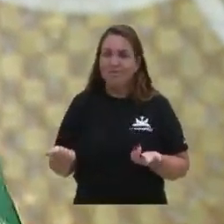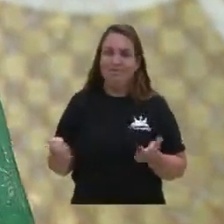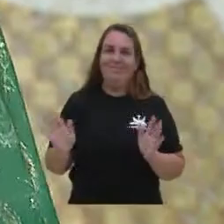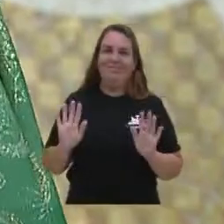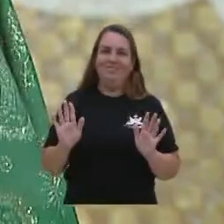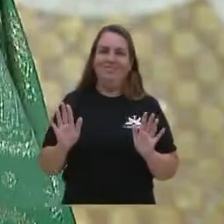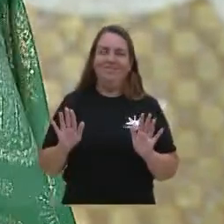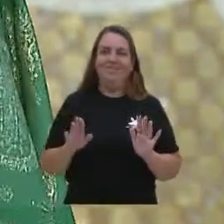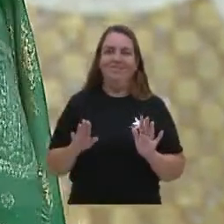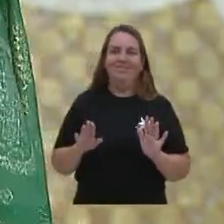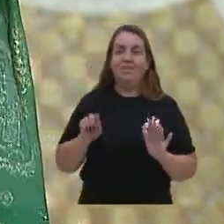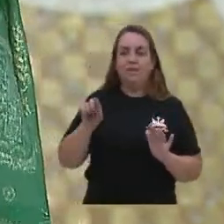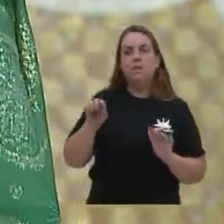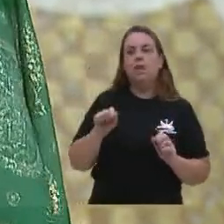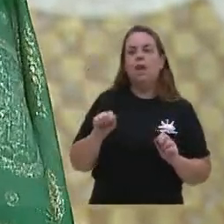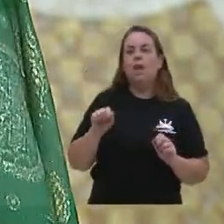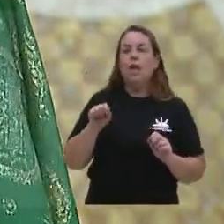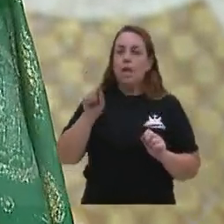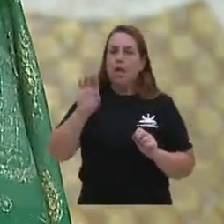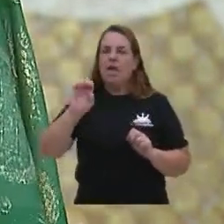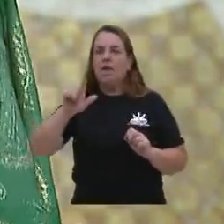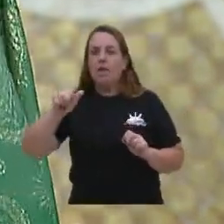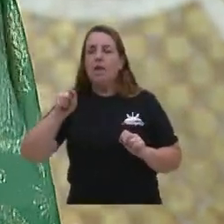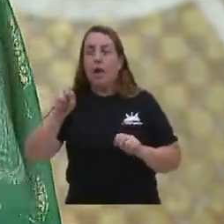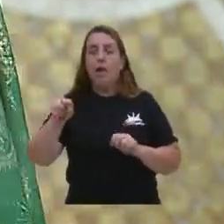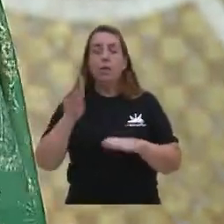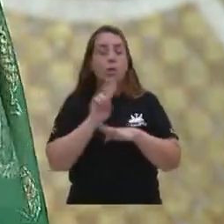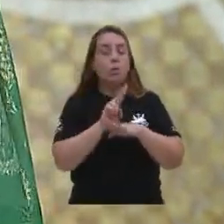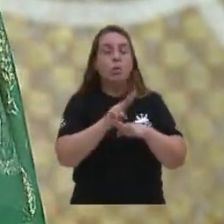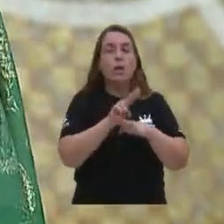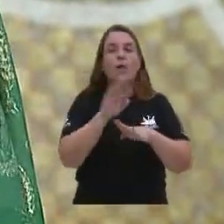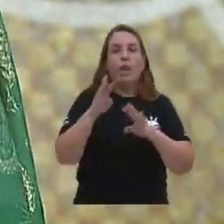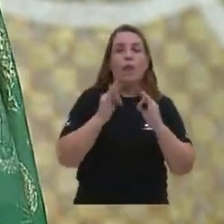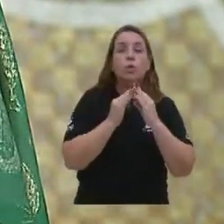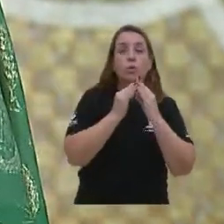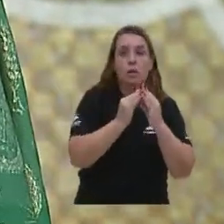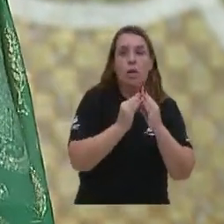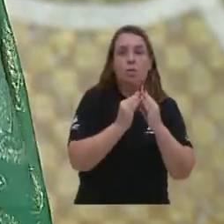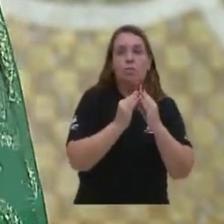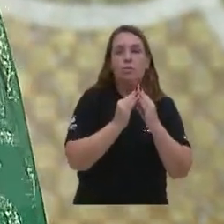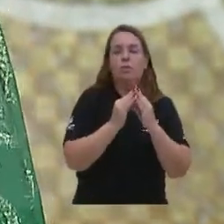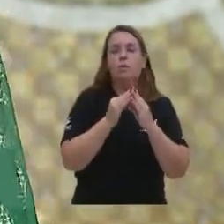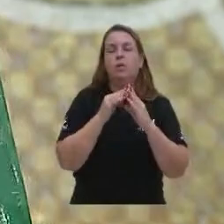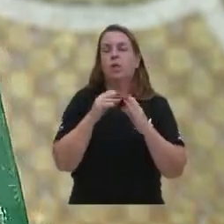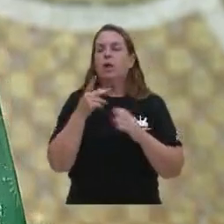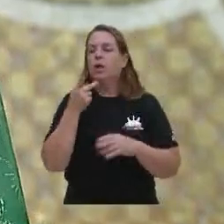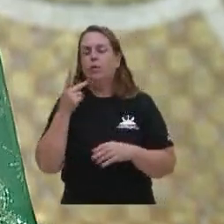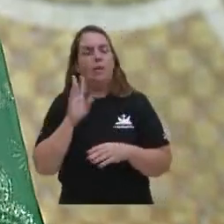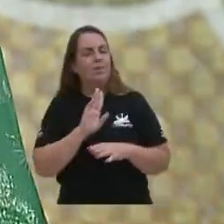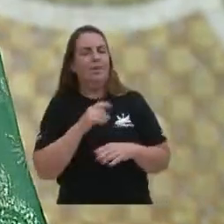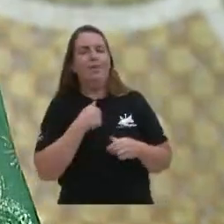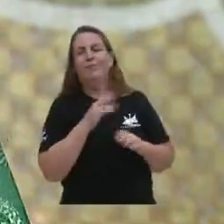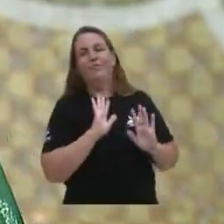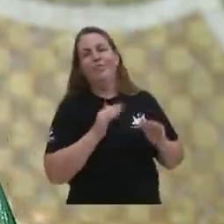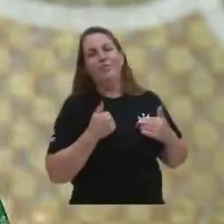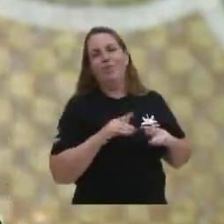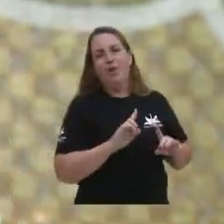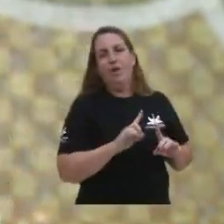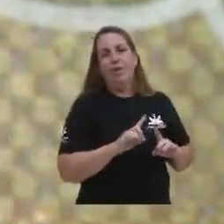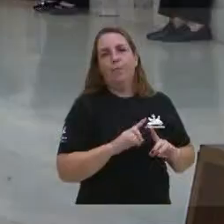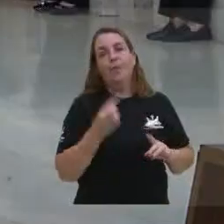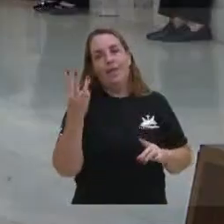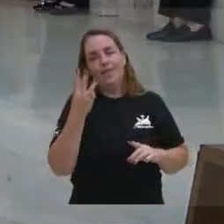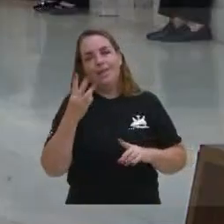que era aquele que cuidava do santuário, do templo. E ele disse, não sou eu. Na terceira vez